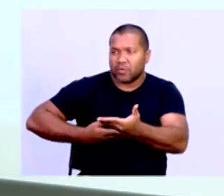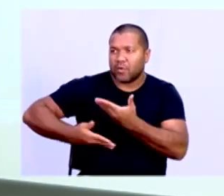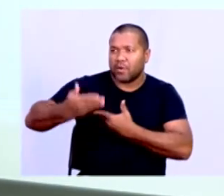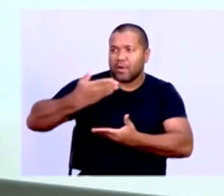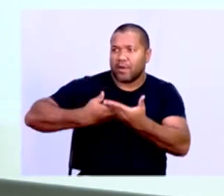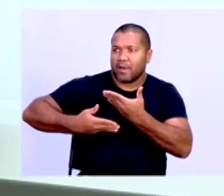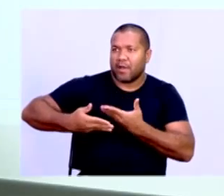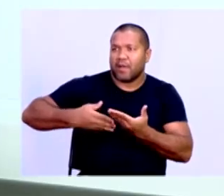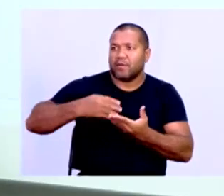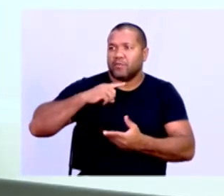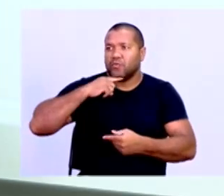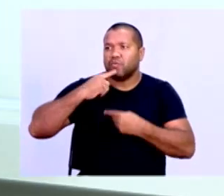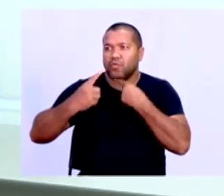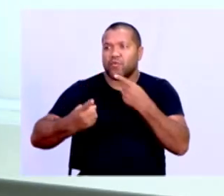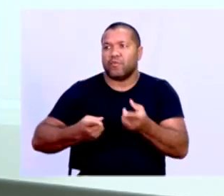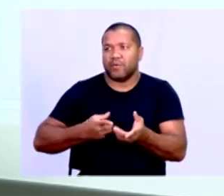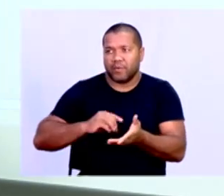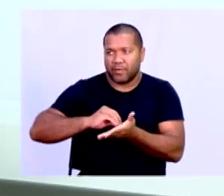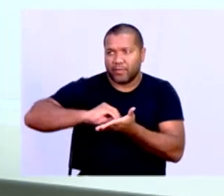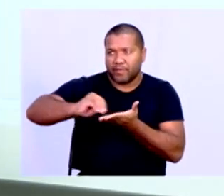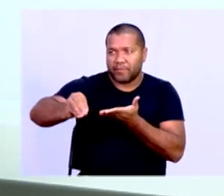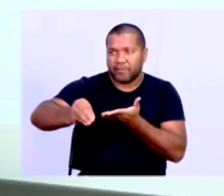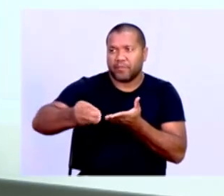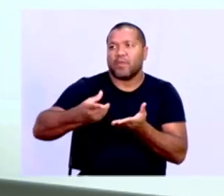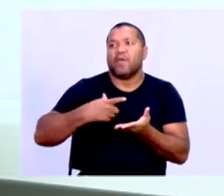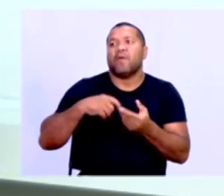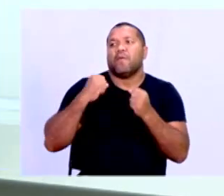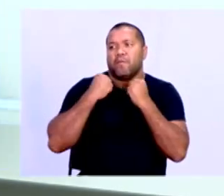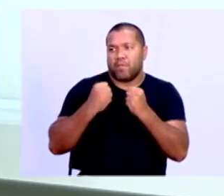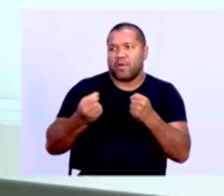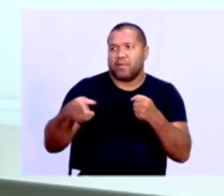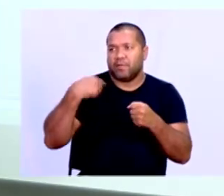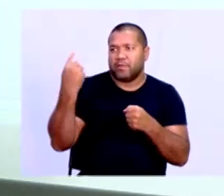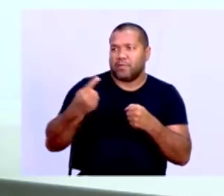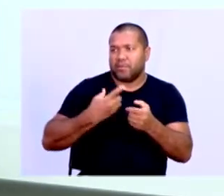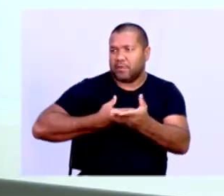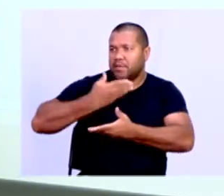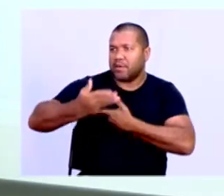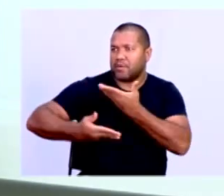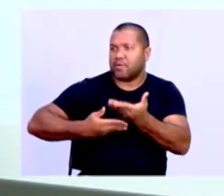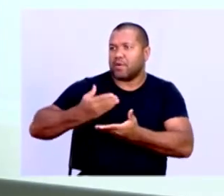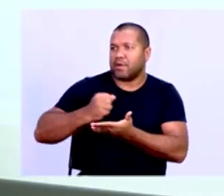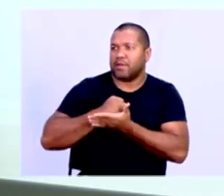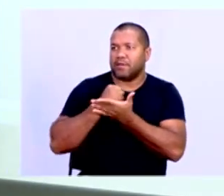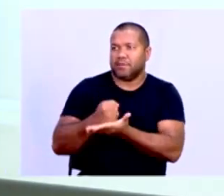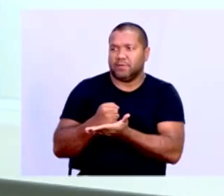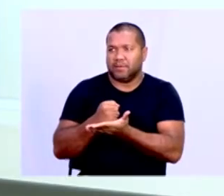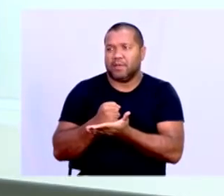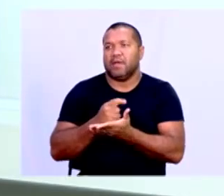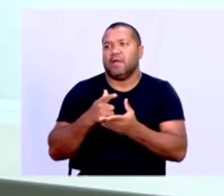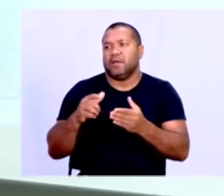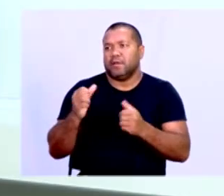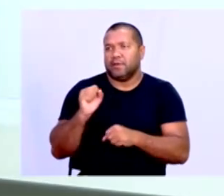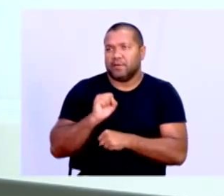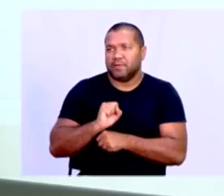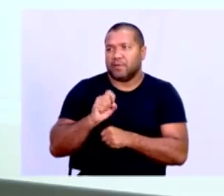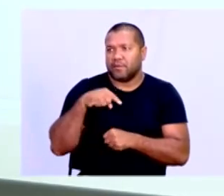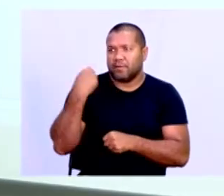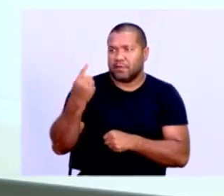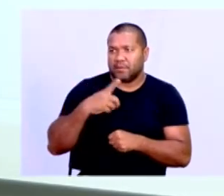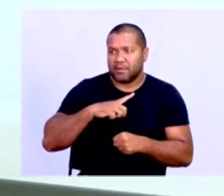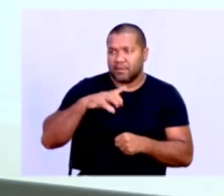trazendo dúvidas, tragam mais coisas para a gente poder interagir. Espero que vocês estejam